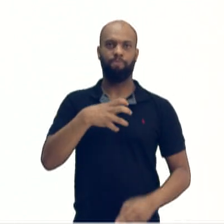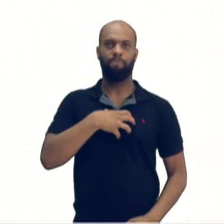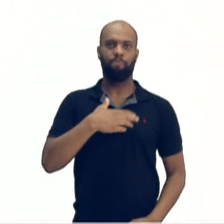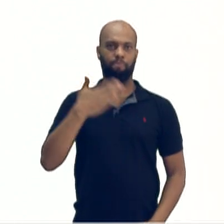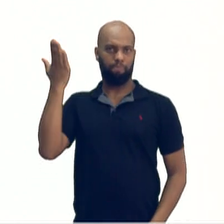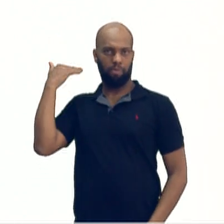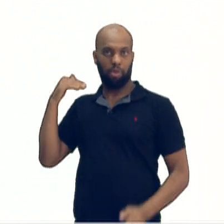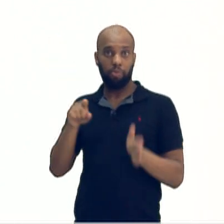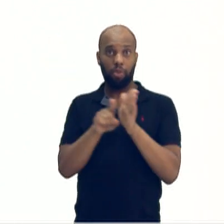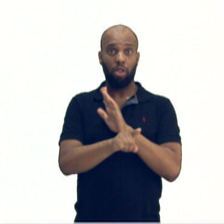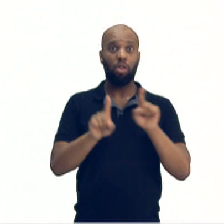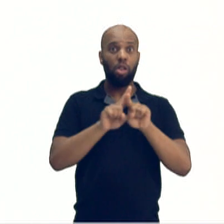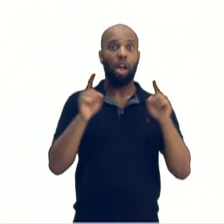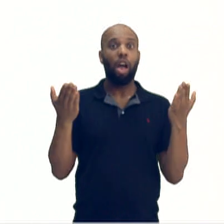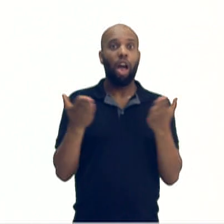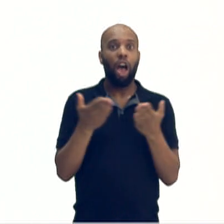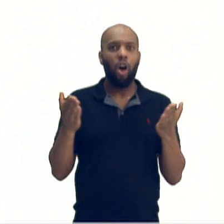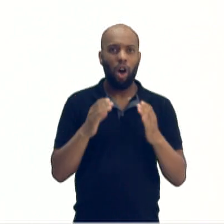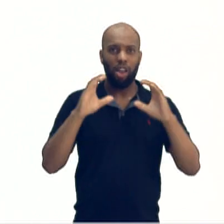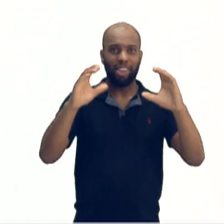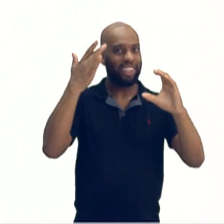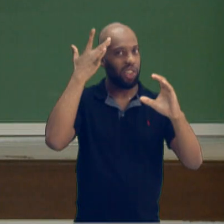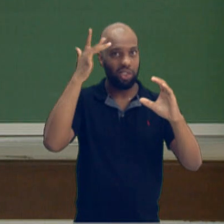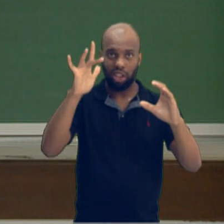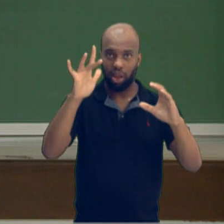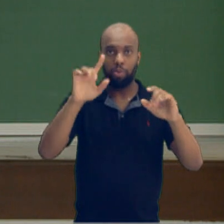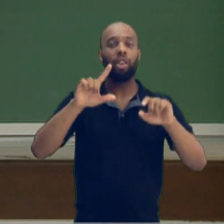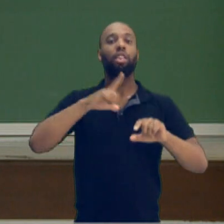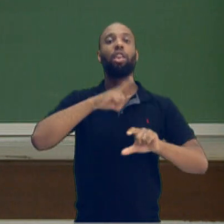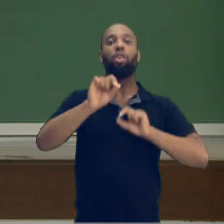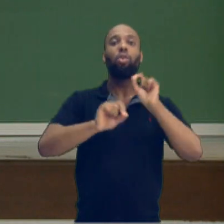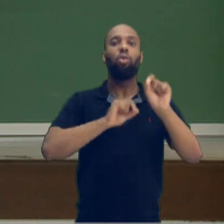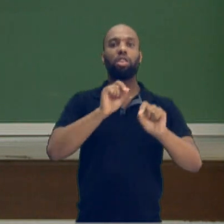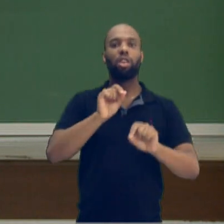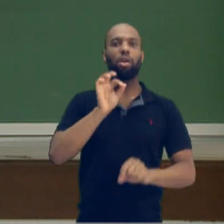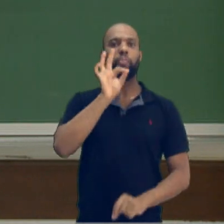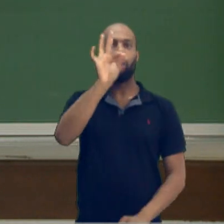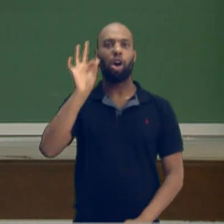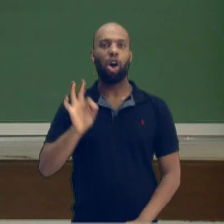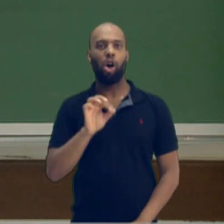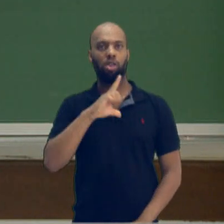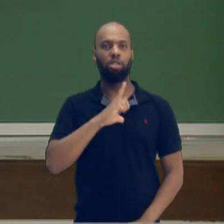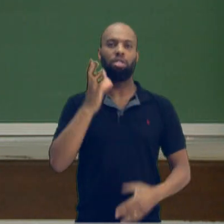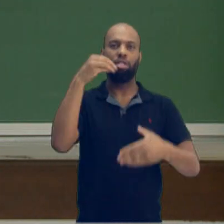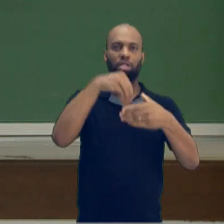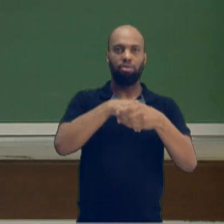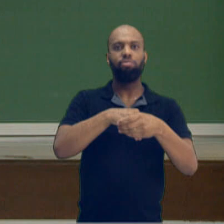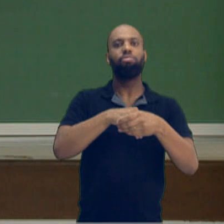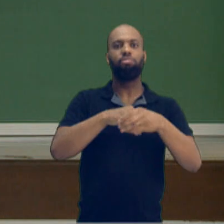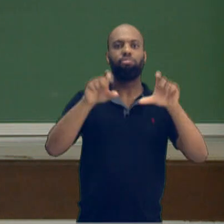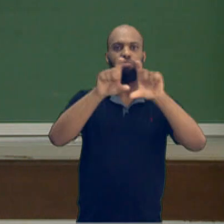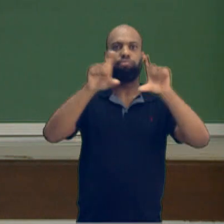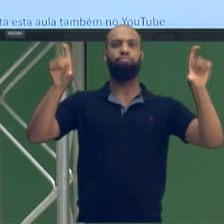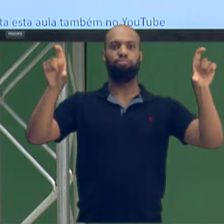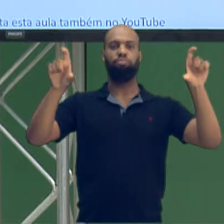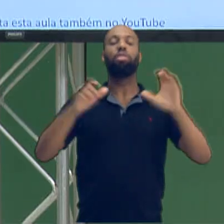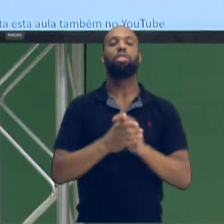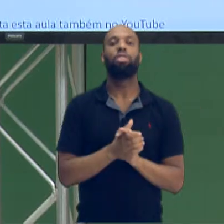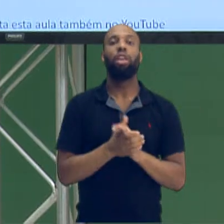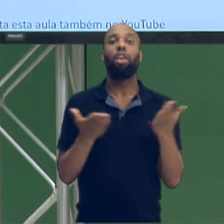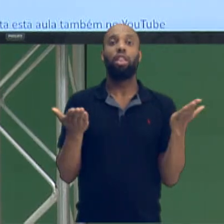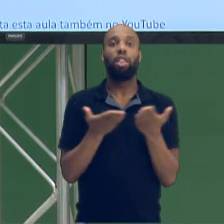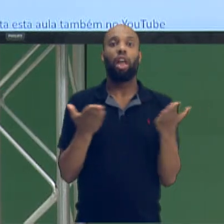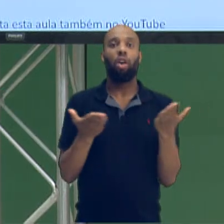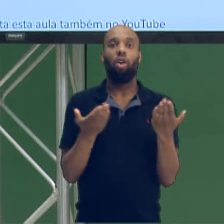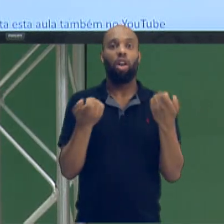Porém, agora a gente não tem o valor da função. Nós temos os valores de 2 pontos que estão dentro dessa formação, tá certo? Então, agora eu